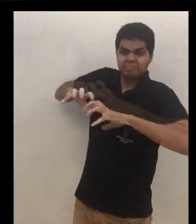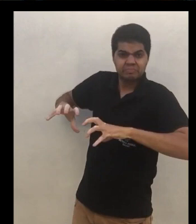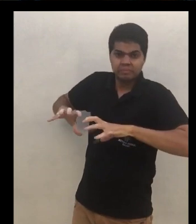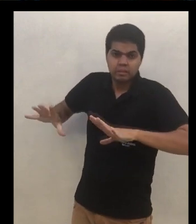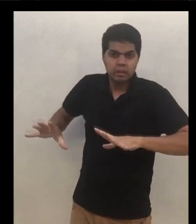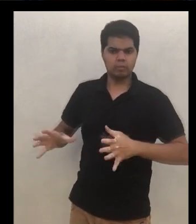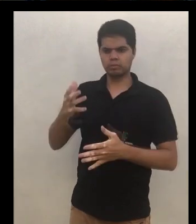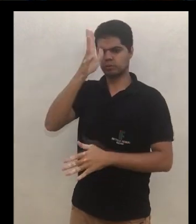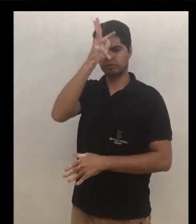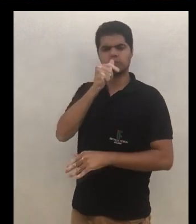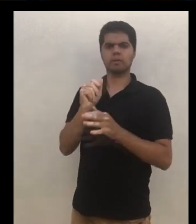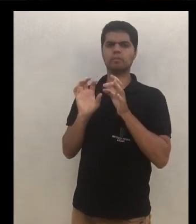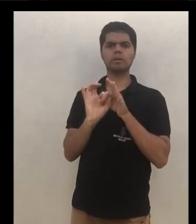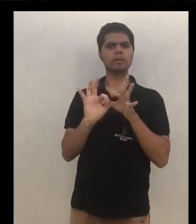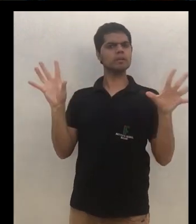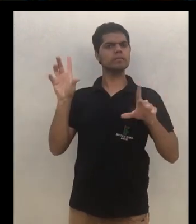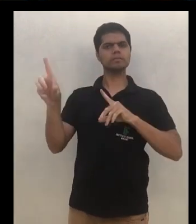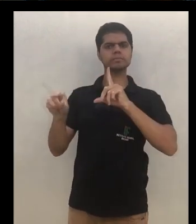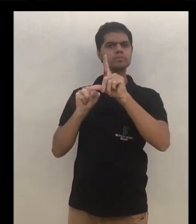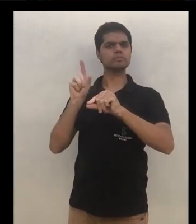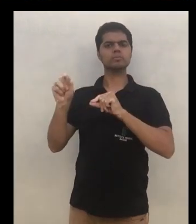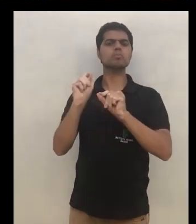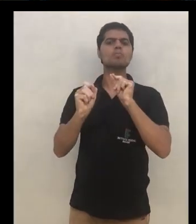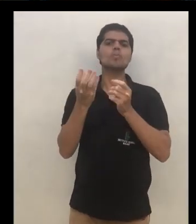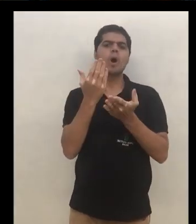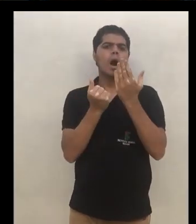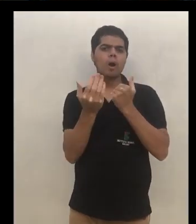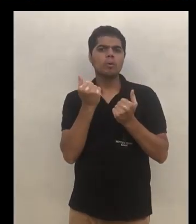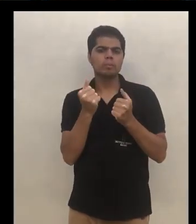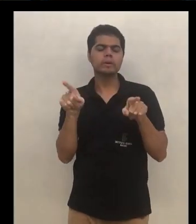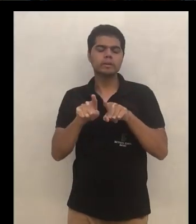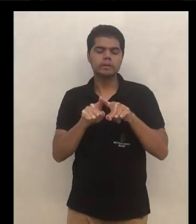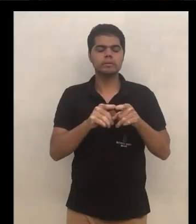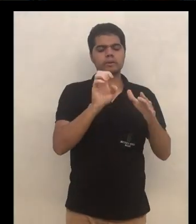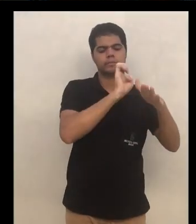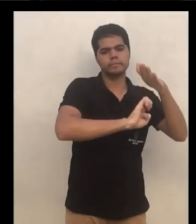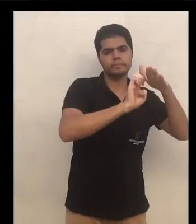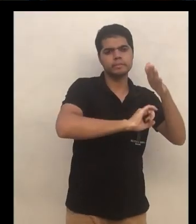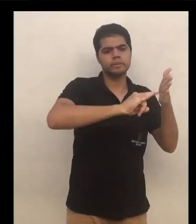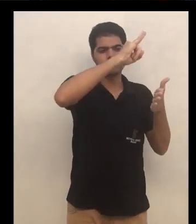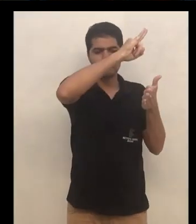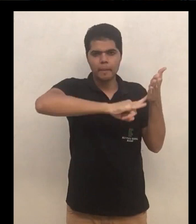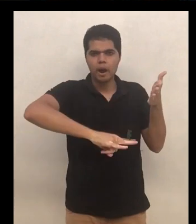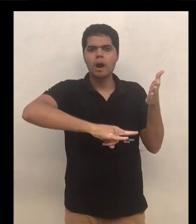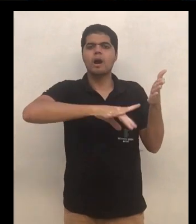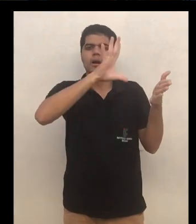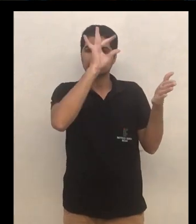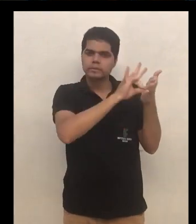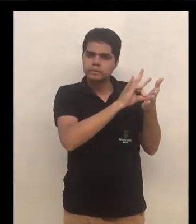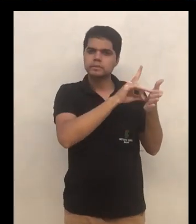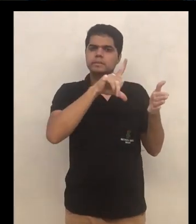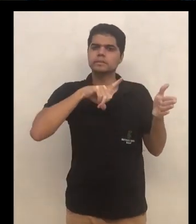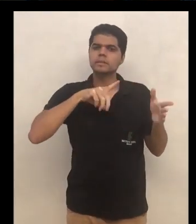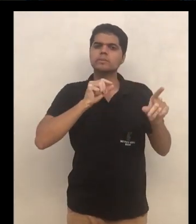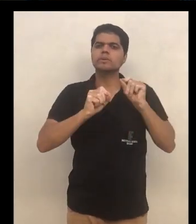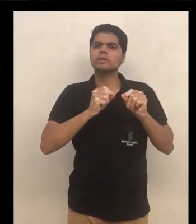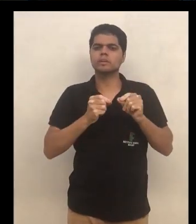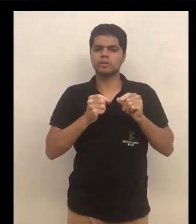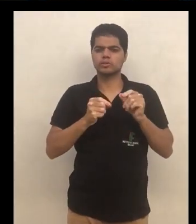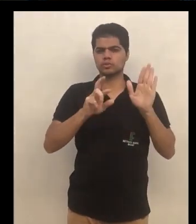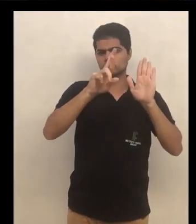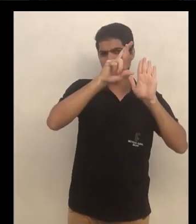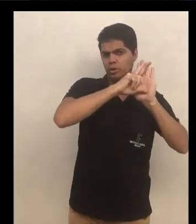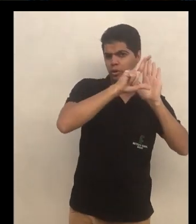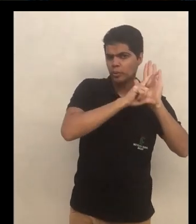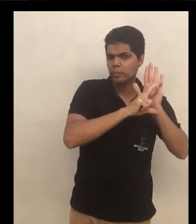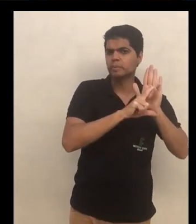não permite a debicagem. Eu já vi que tem algumas certificadoras de orgânico que estão utilizando a debicagem, não é o recomendado na